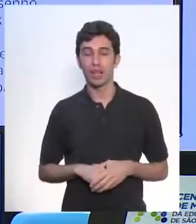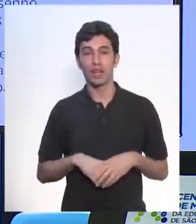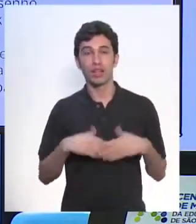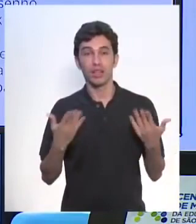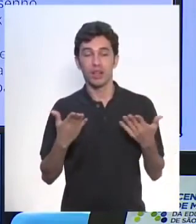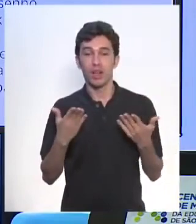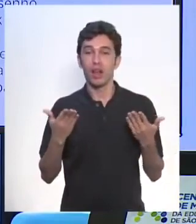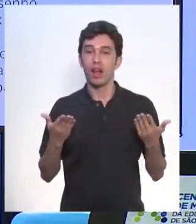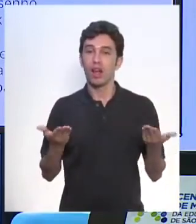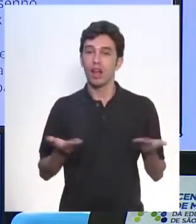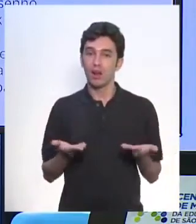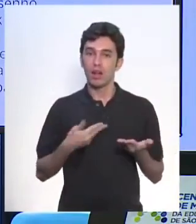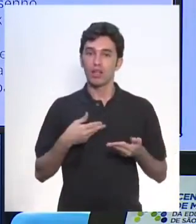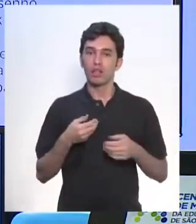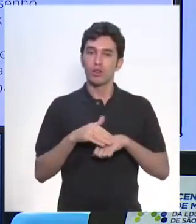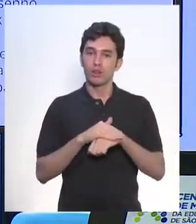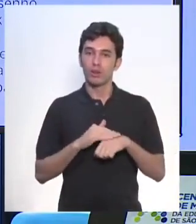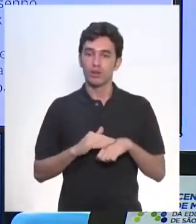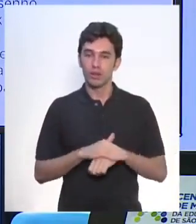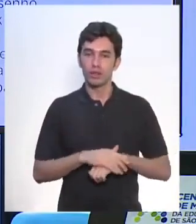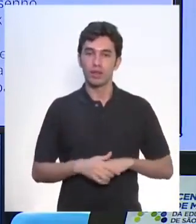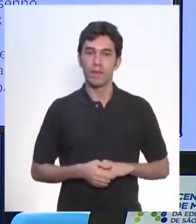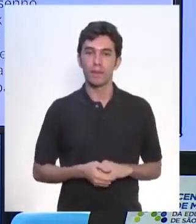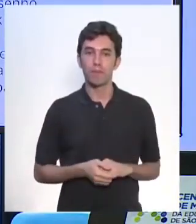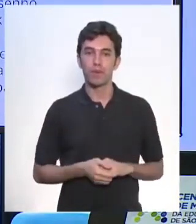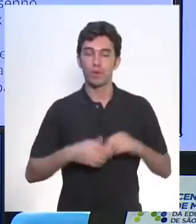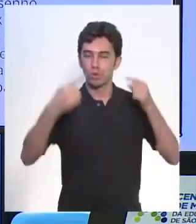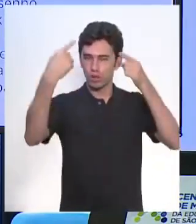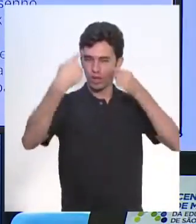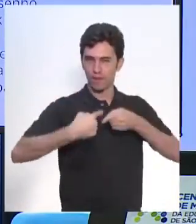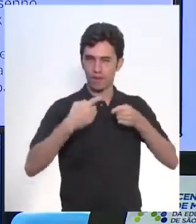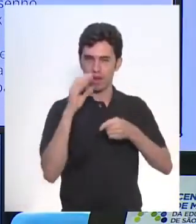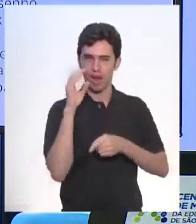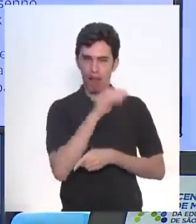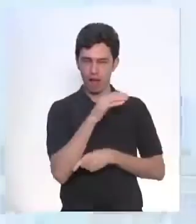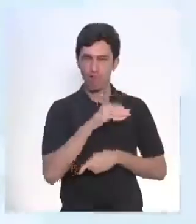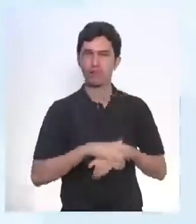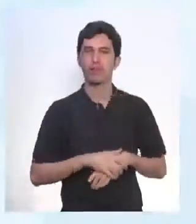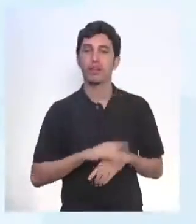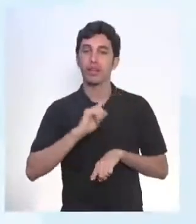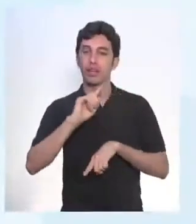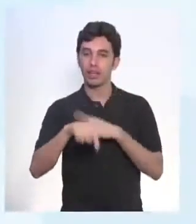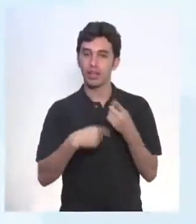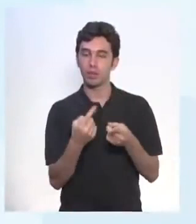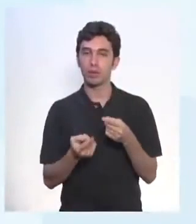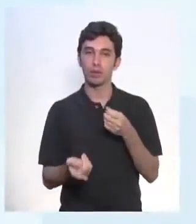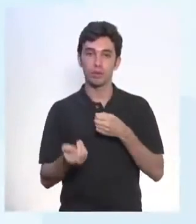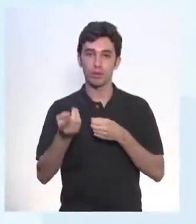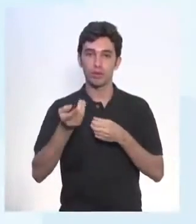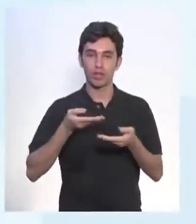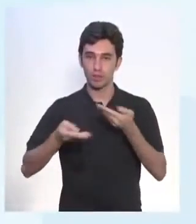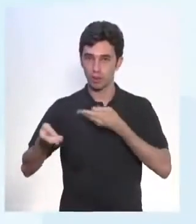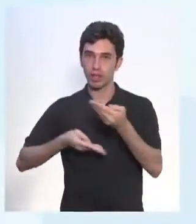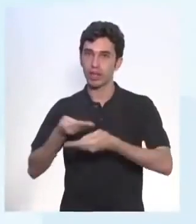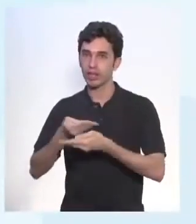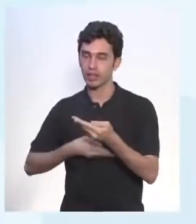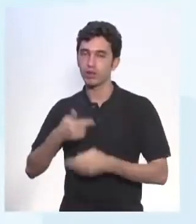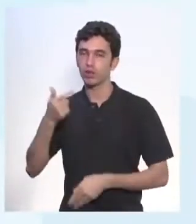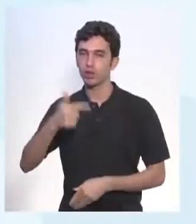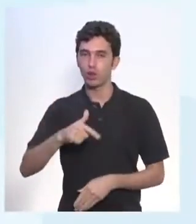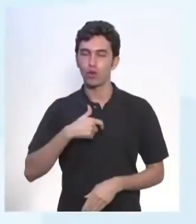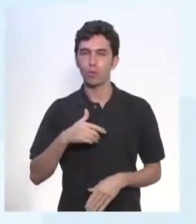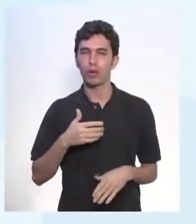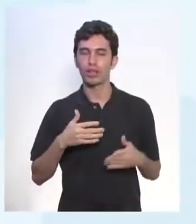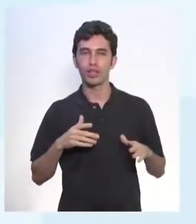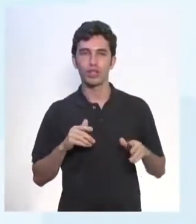gente, vamos partir agora, né, para um desafiozinho rápido, tá? E depois vamos fazer mais uma interaçãozinha pelo chat para a gente